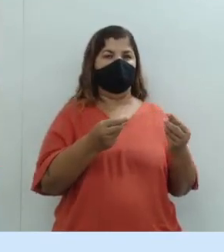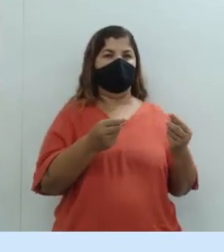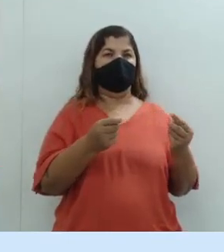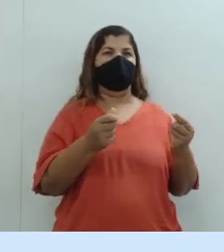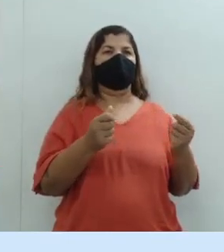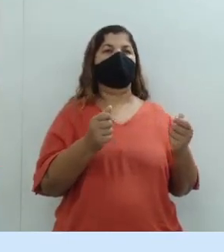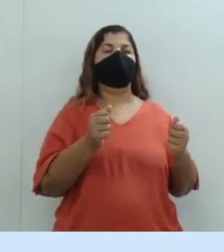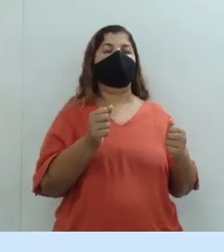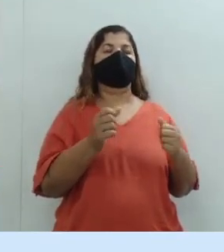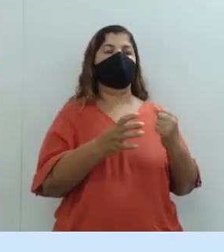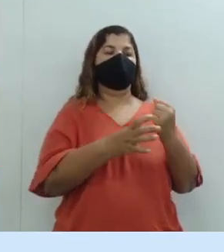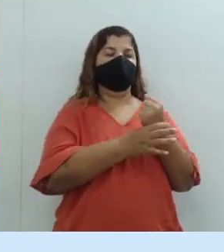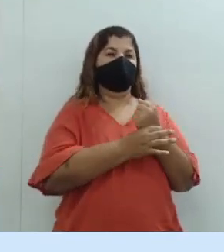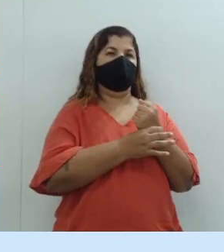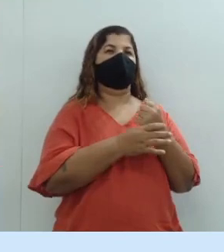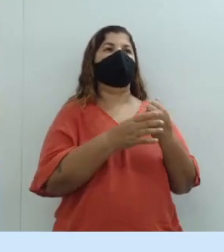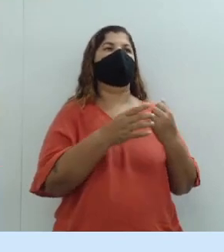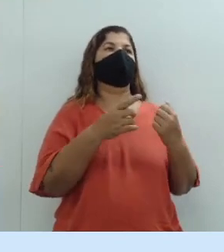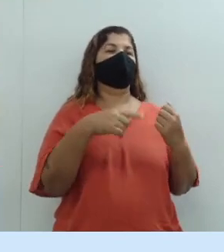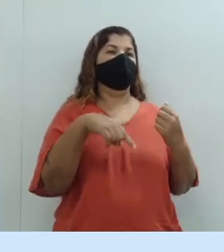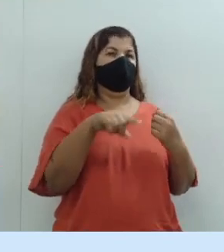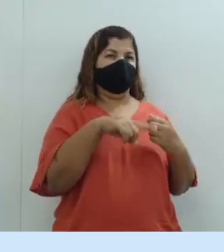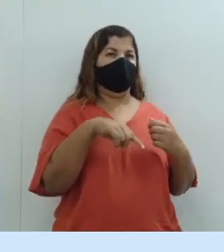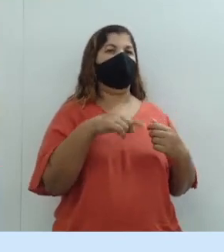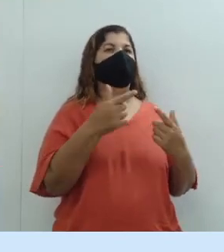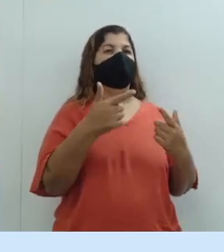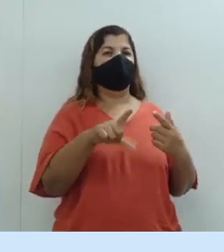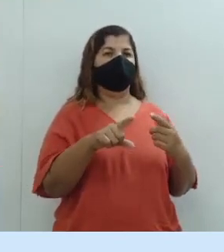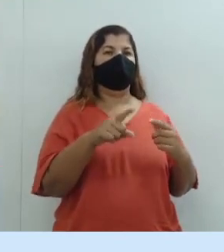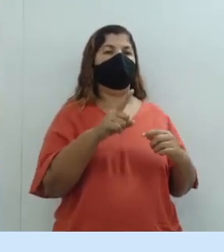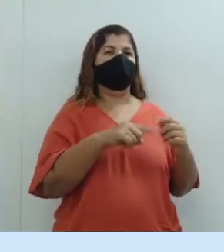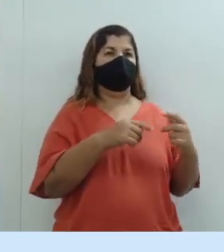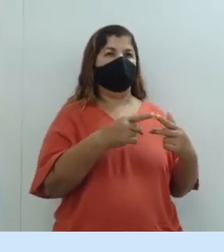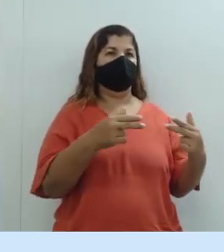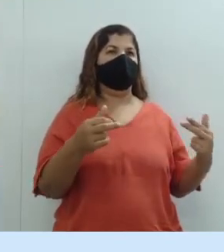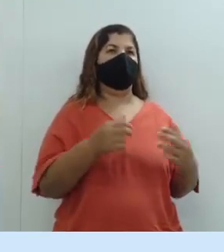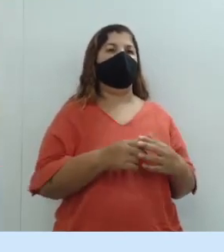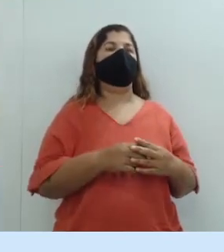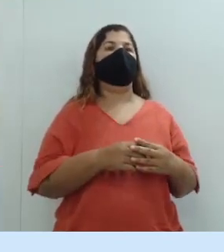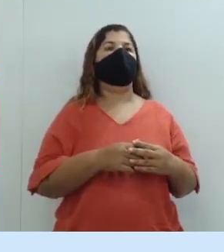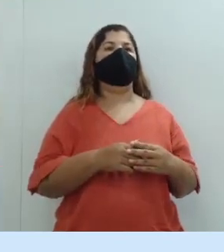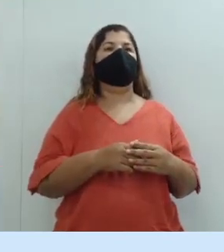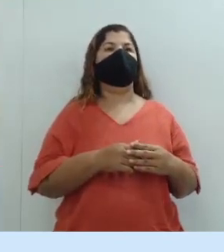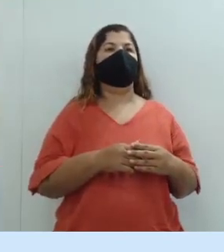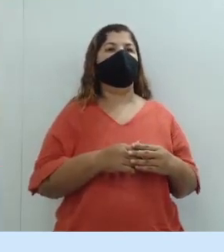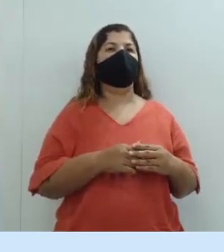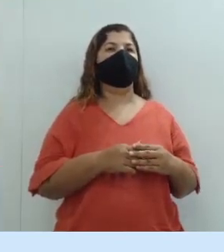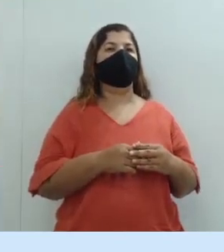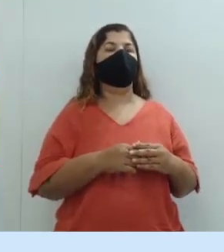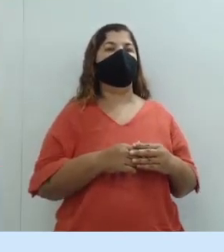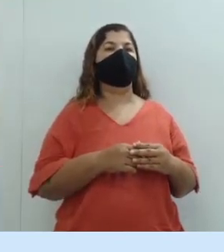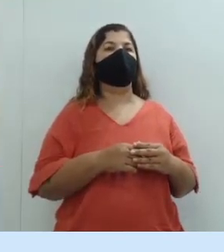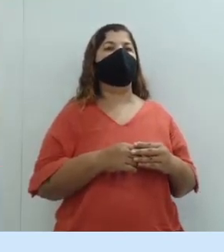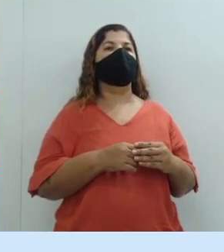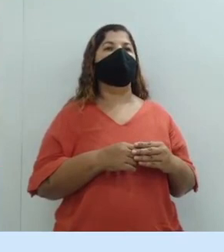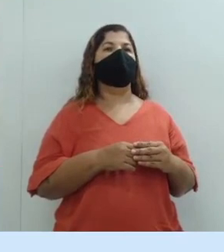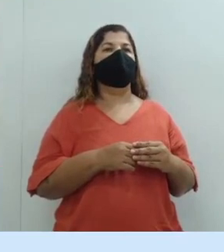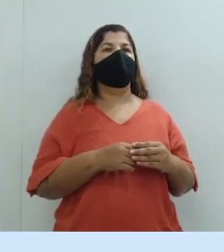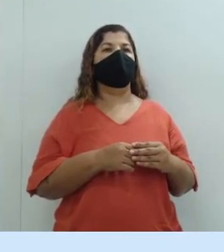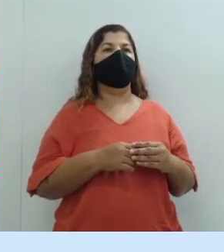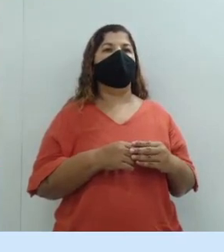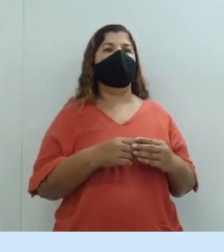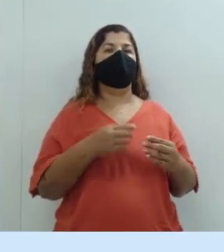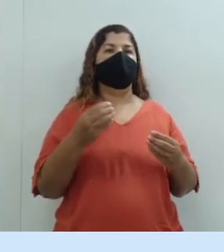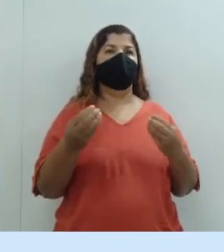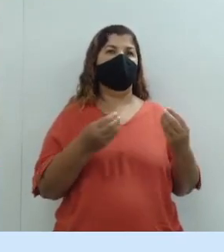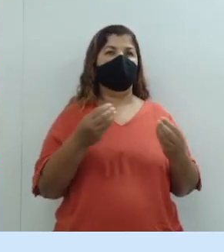proteger aí o nosso fusível. Agora vamos lá, você sabia? Modernamente,